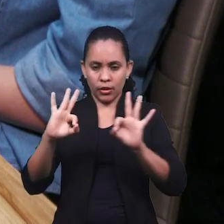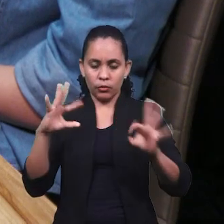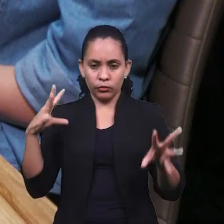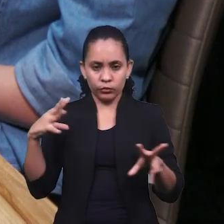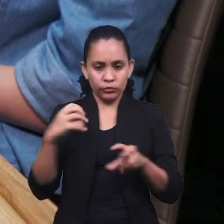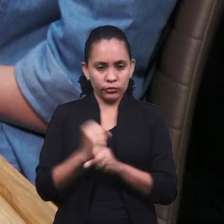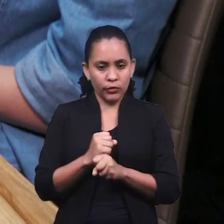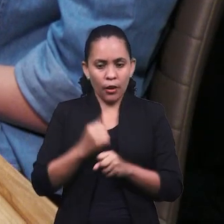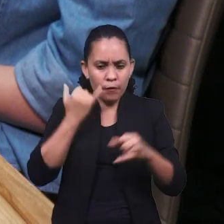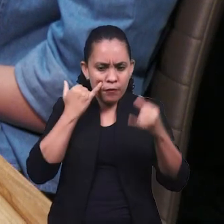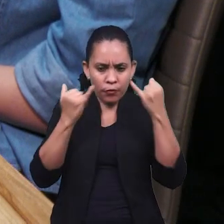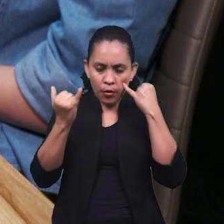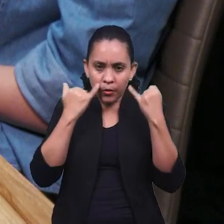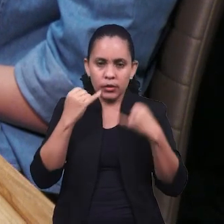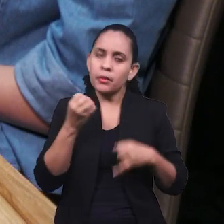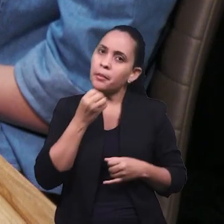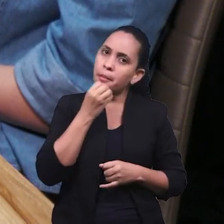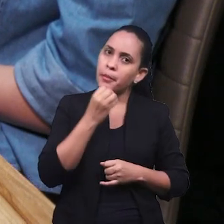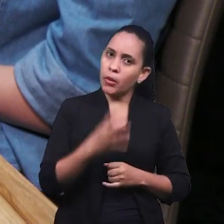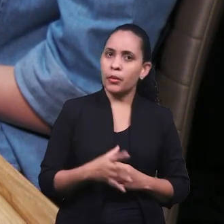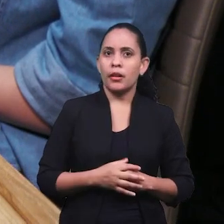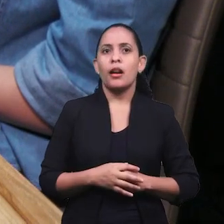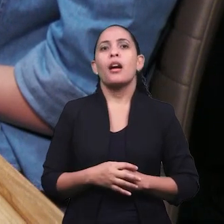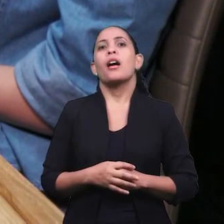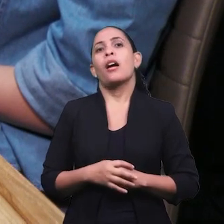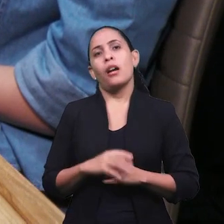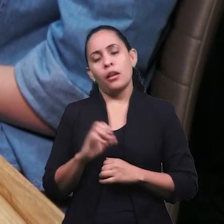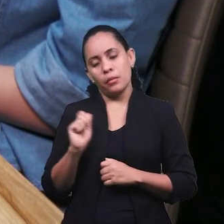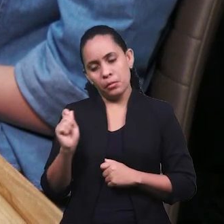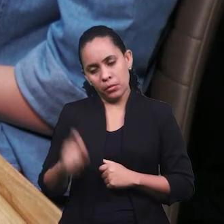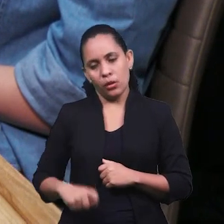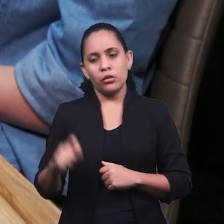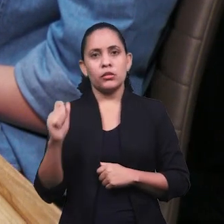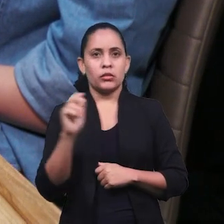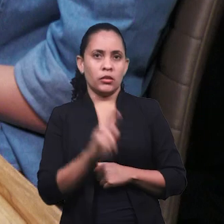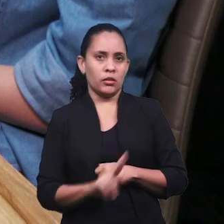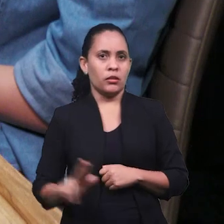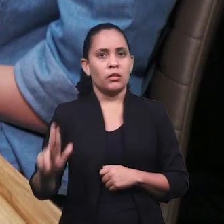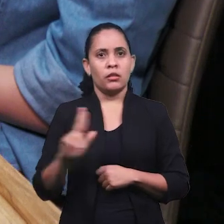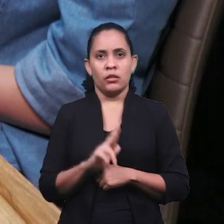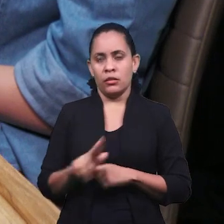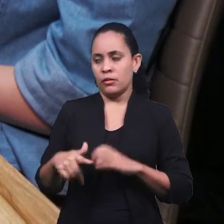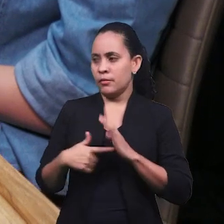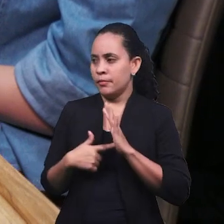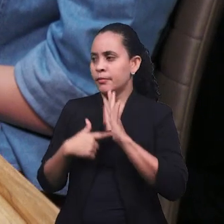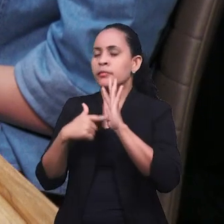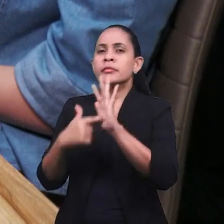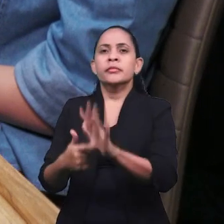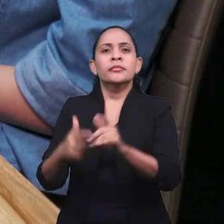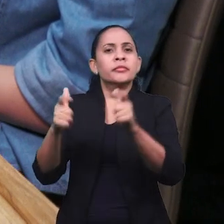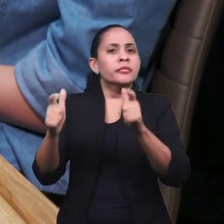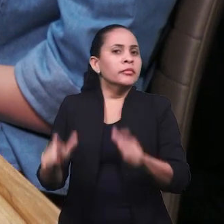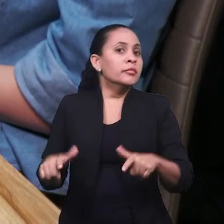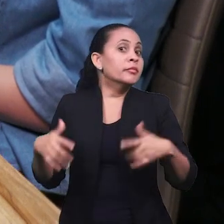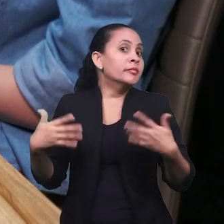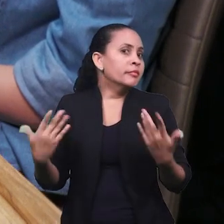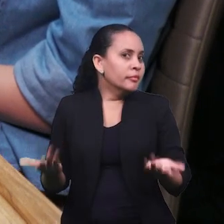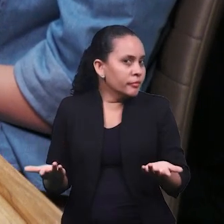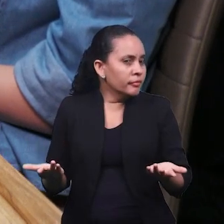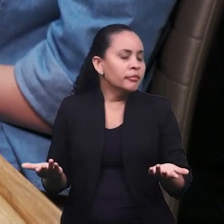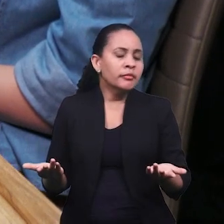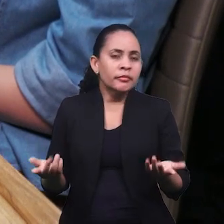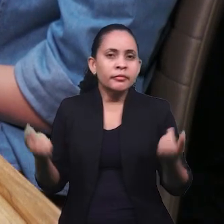essa coisa da ciência de dados, do data warehouse, do data lake, né? Isso. Você tinha